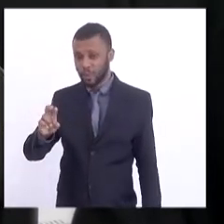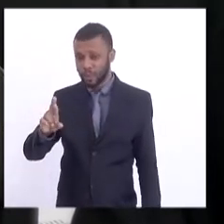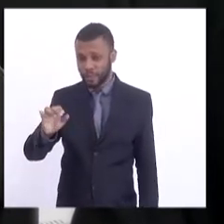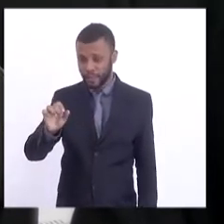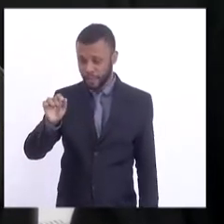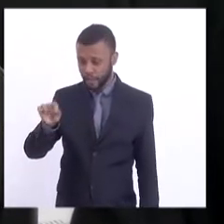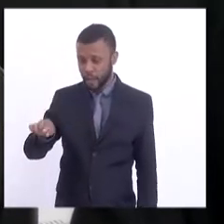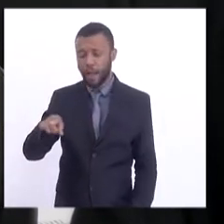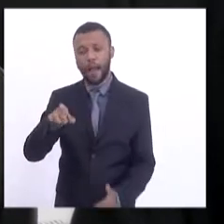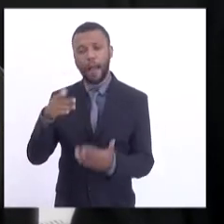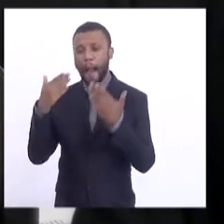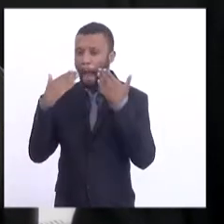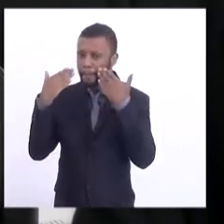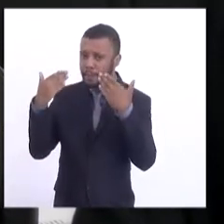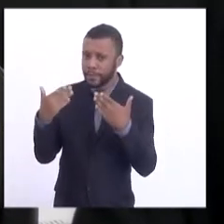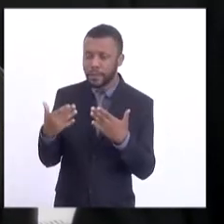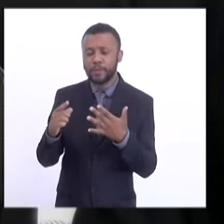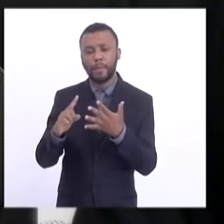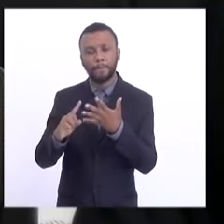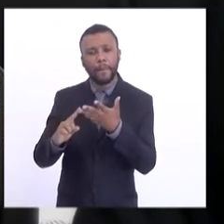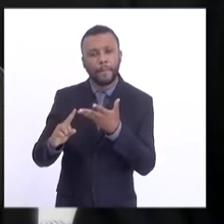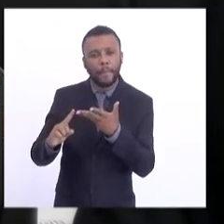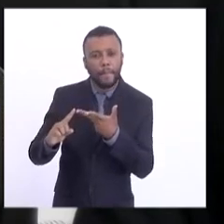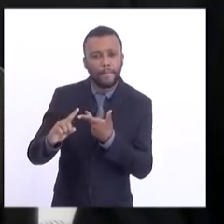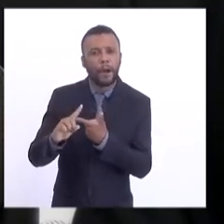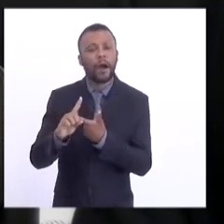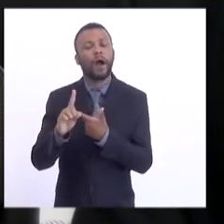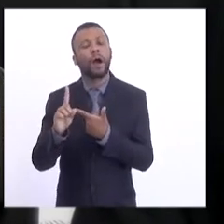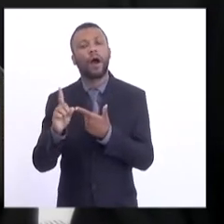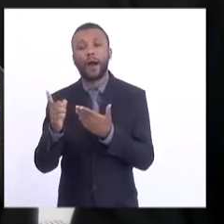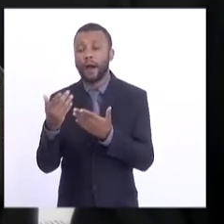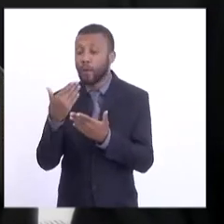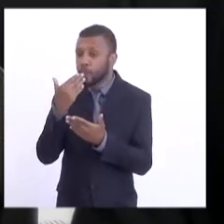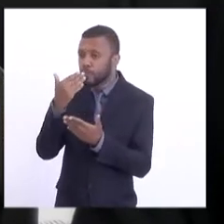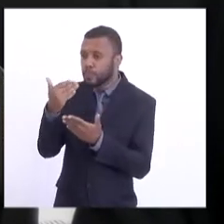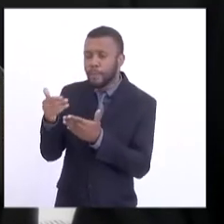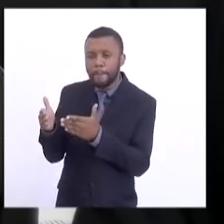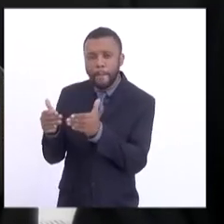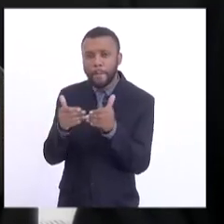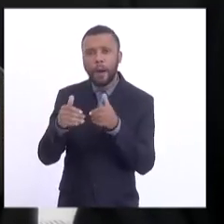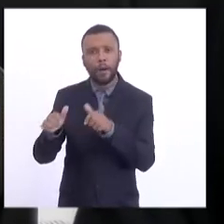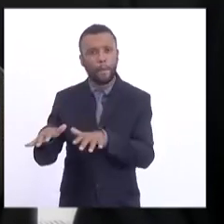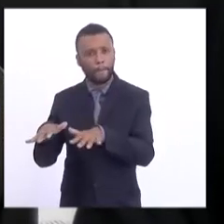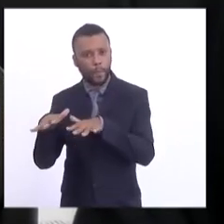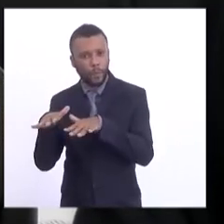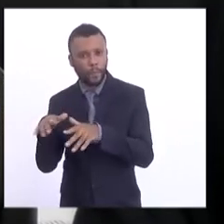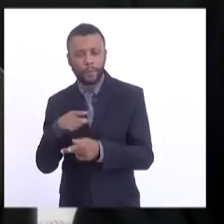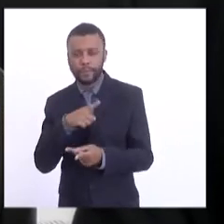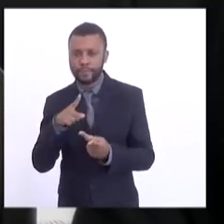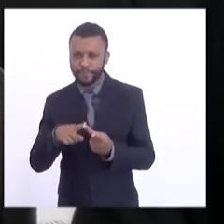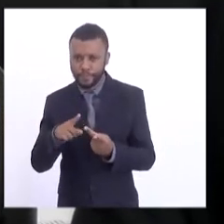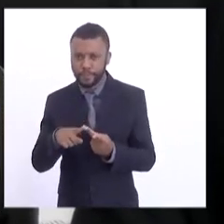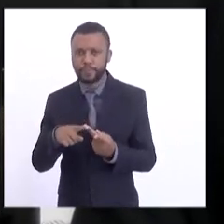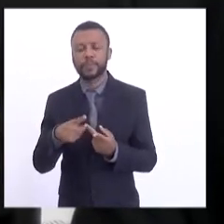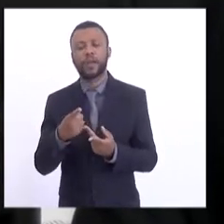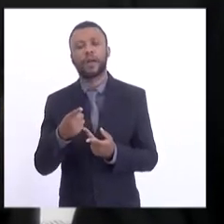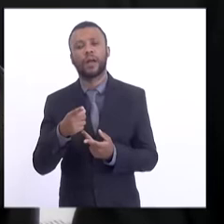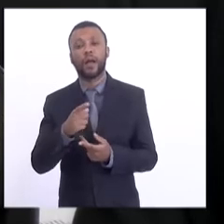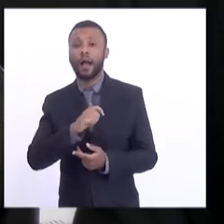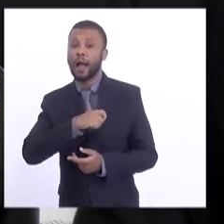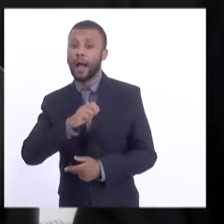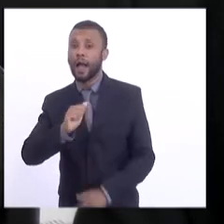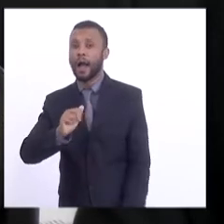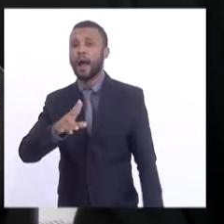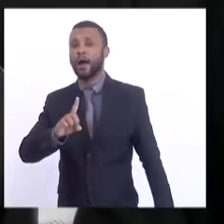e sinalizando acho que o apelo público eu acho que a questão da auditoria